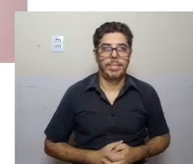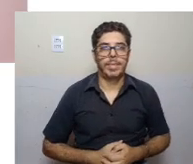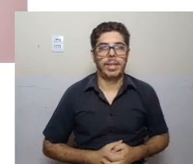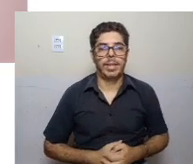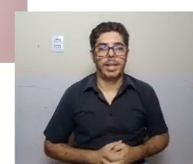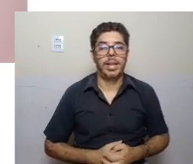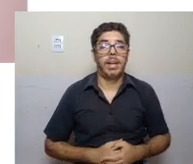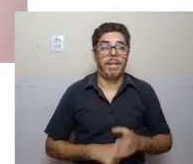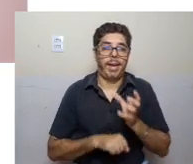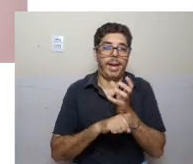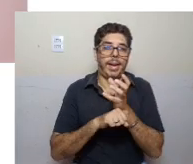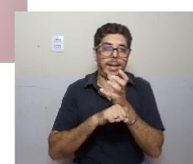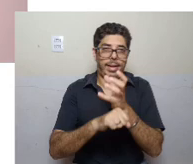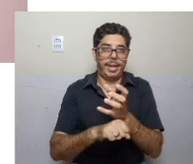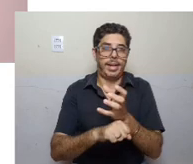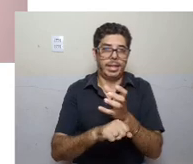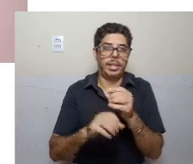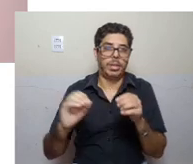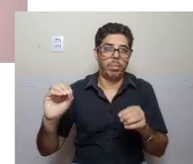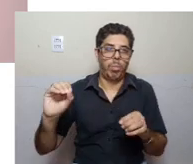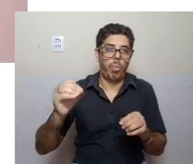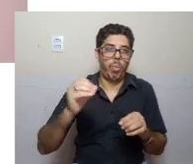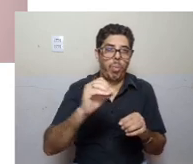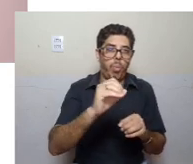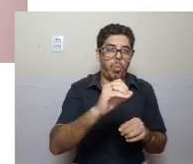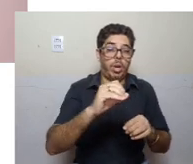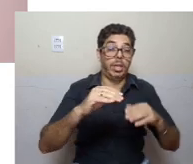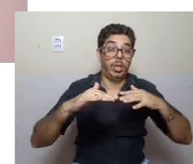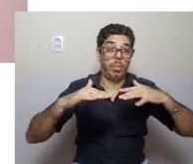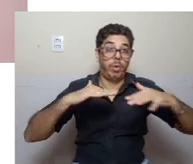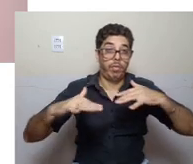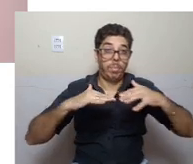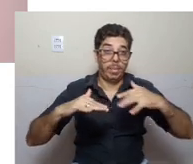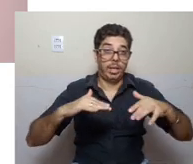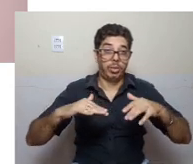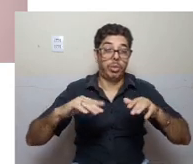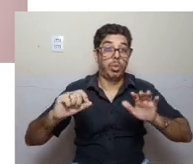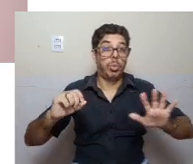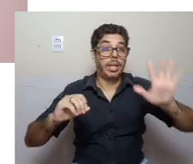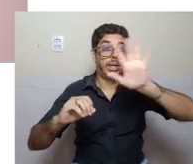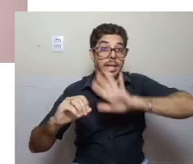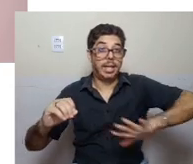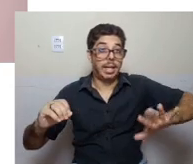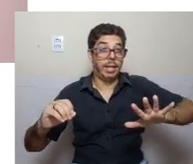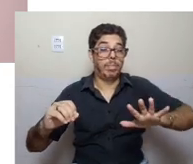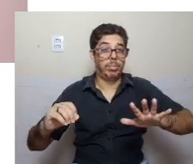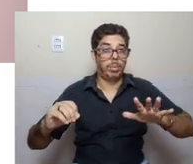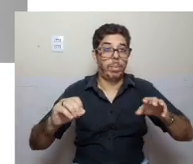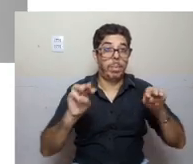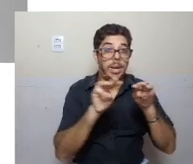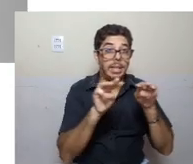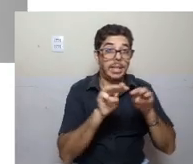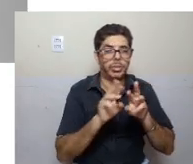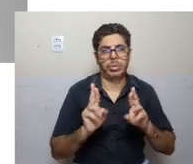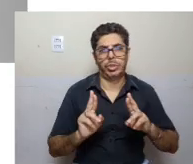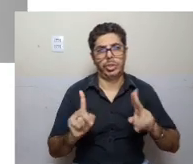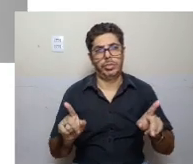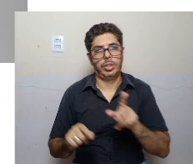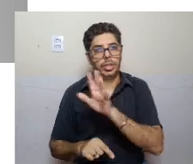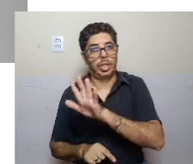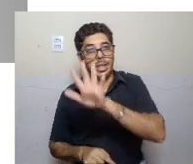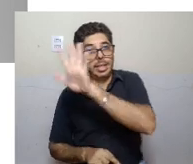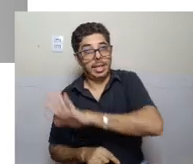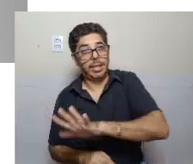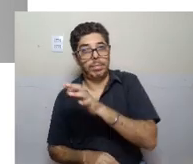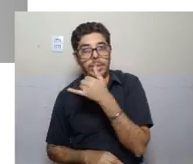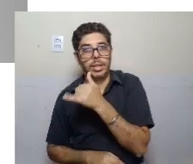O movimento de uma carga no campo magnético é claramente diferente do movimento que ela teria num campo elétrico. Num campo elétrico,